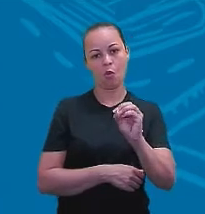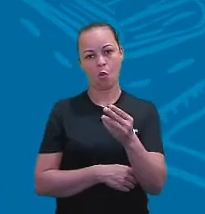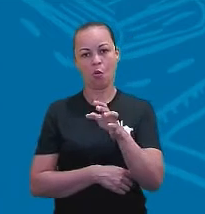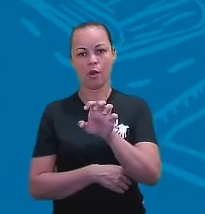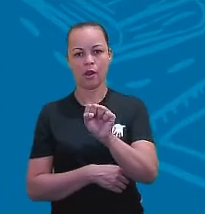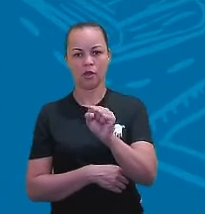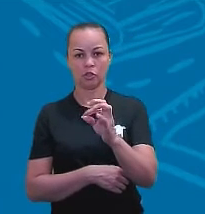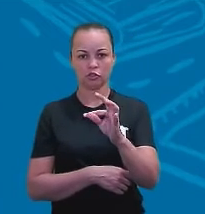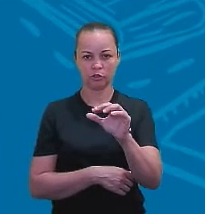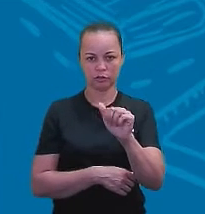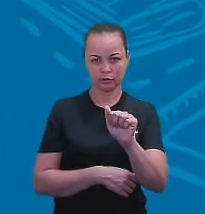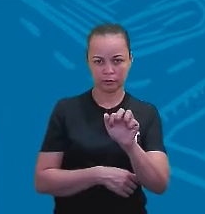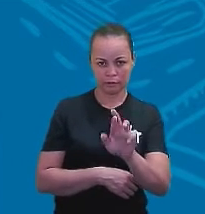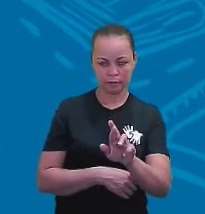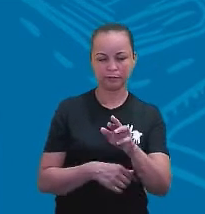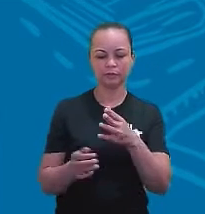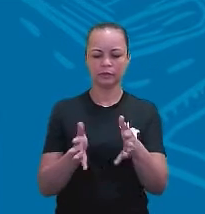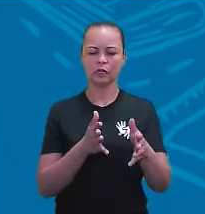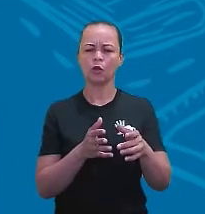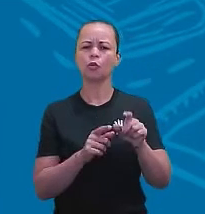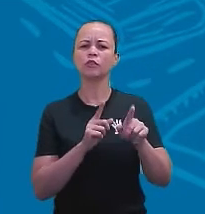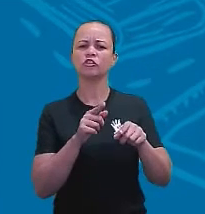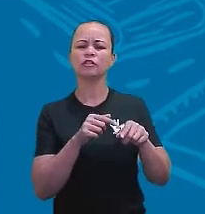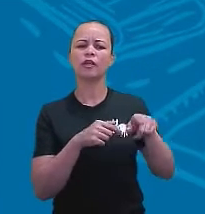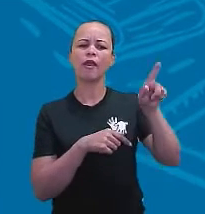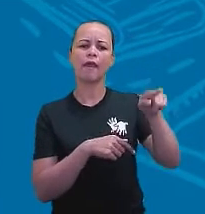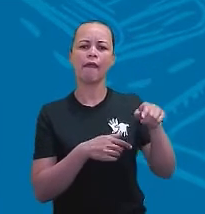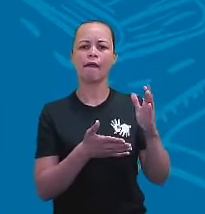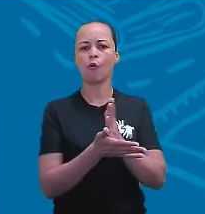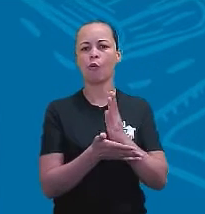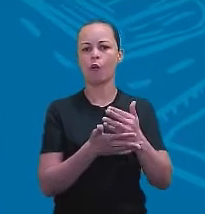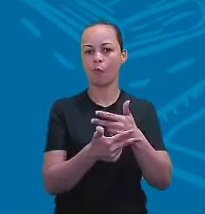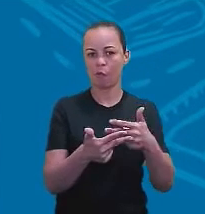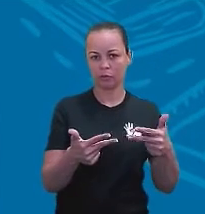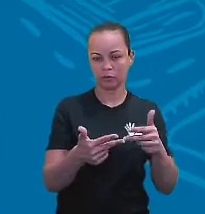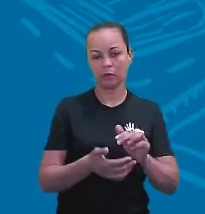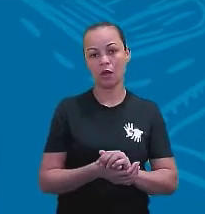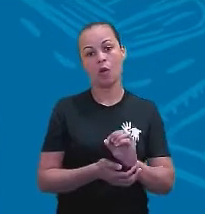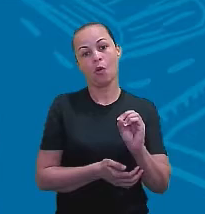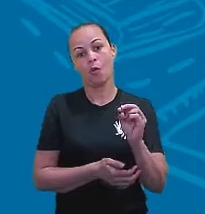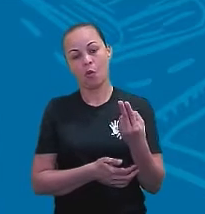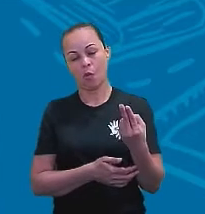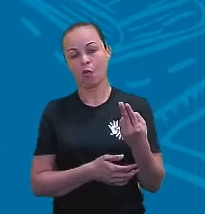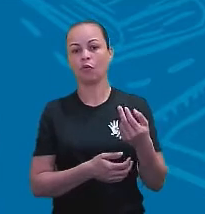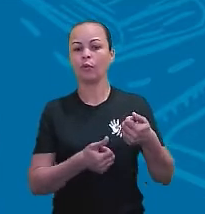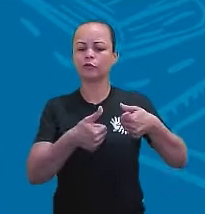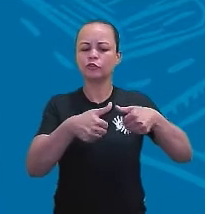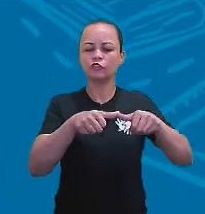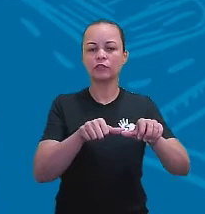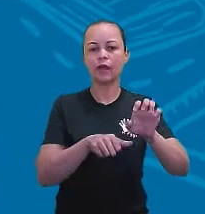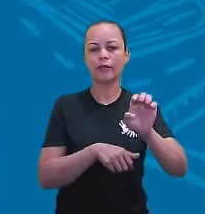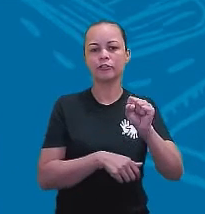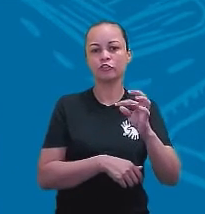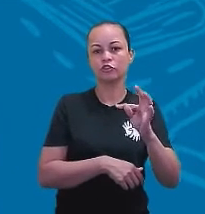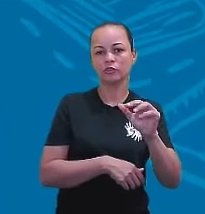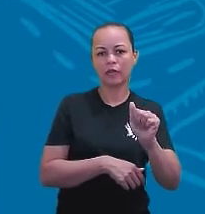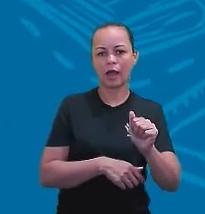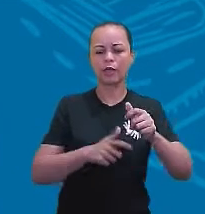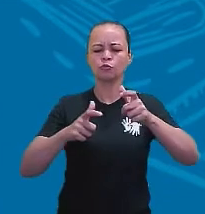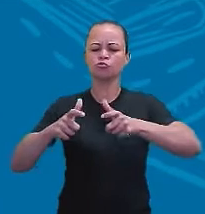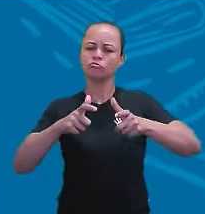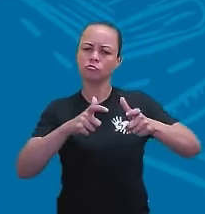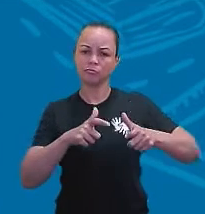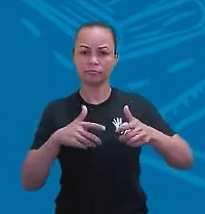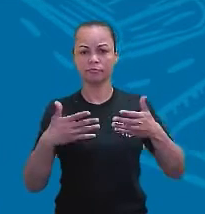quando a gente diz que alguém é alguma coisa, ou quando alguém está fazendo alguma coisa ou está em algum